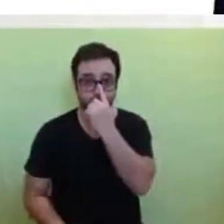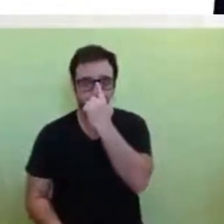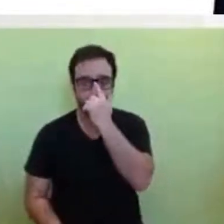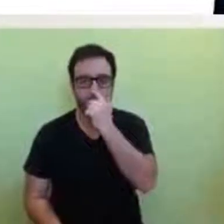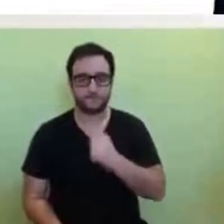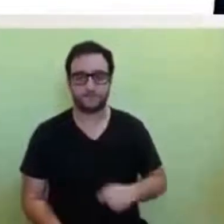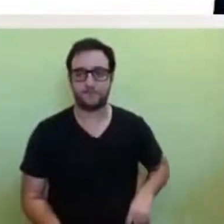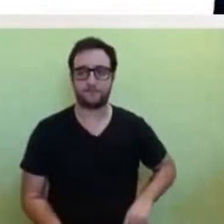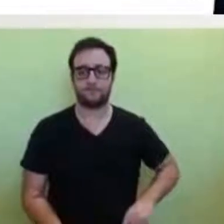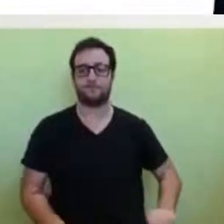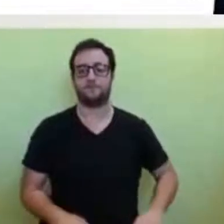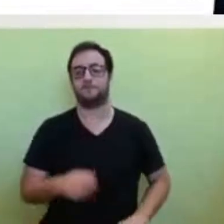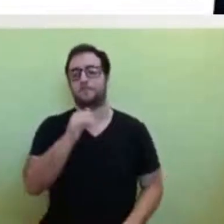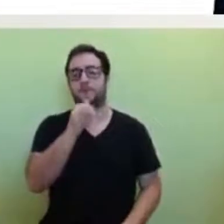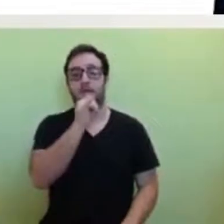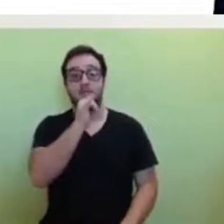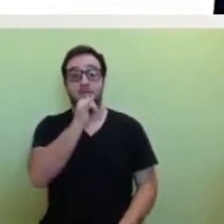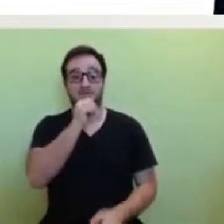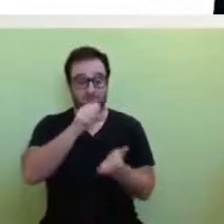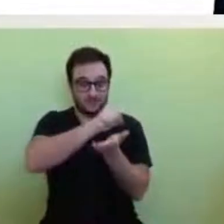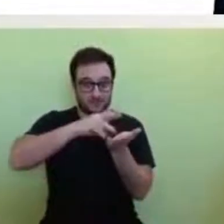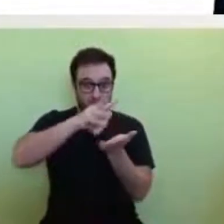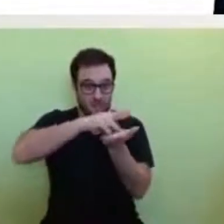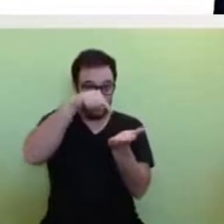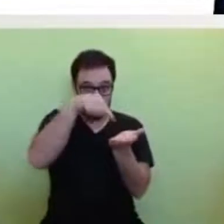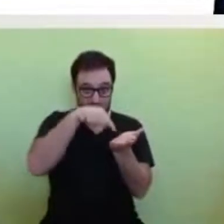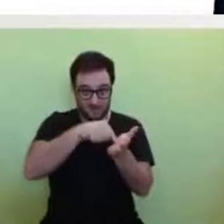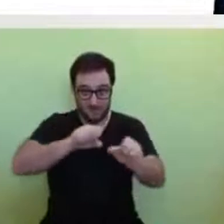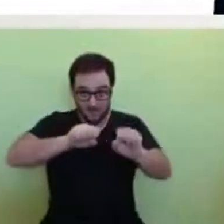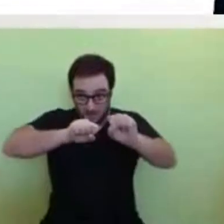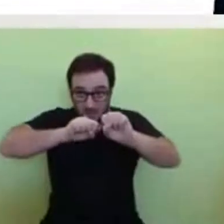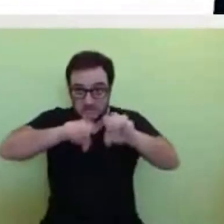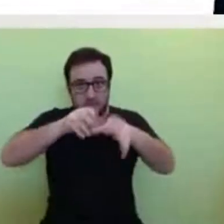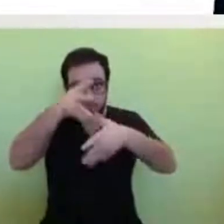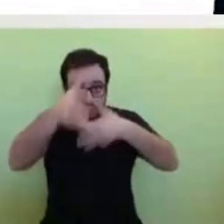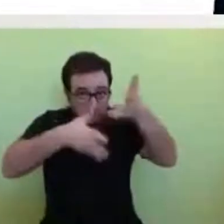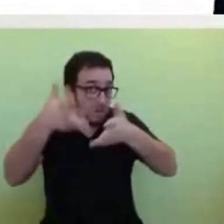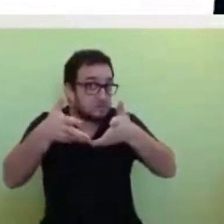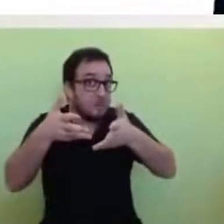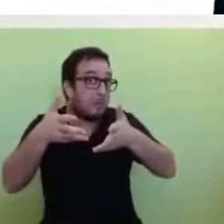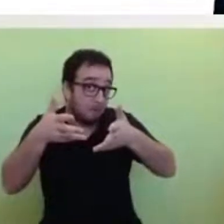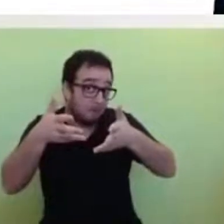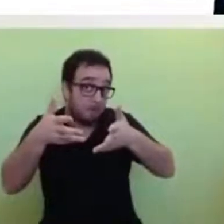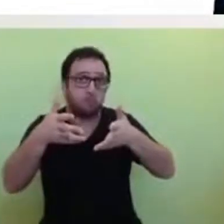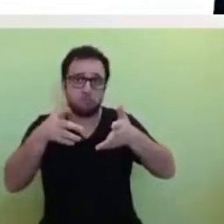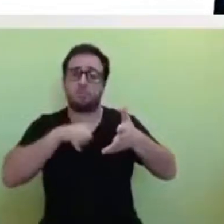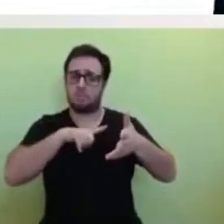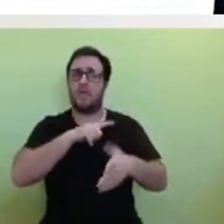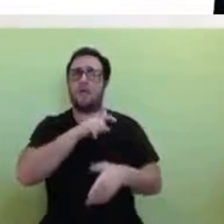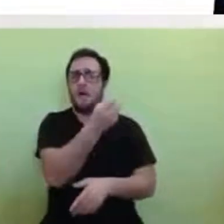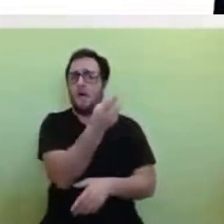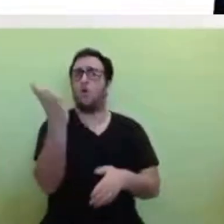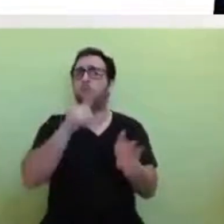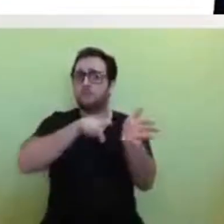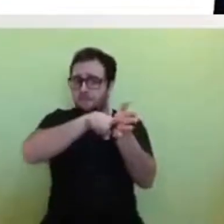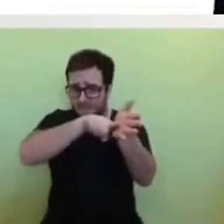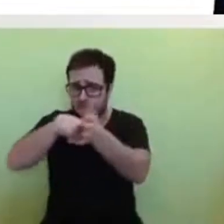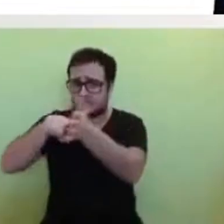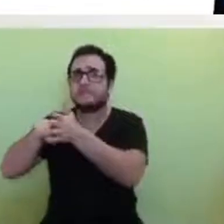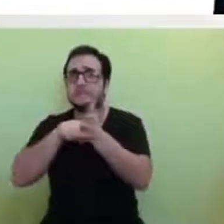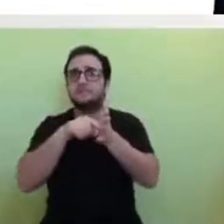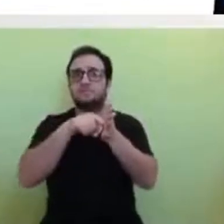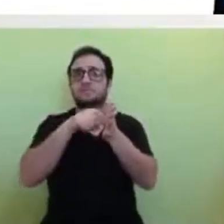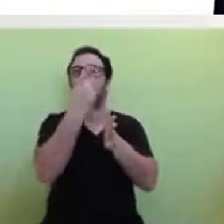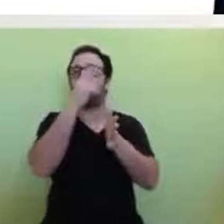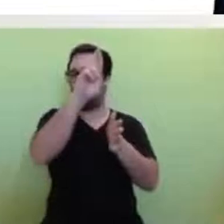língua de sinais. Inclusive, uma delas em andamento aqui na UFSC, no doutorado em linguística, né,